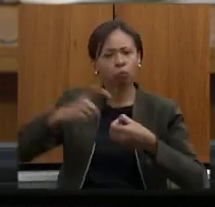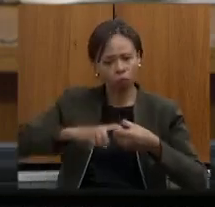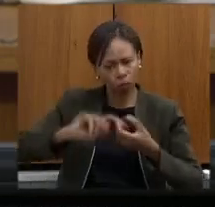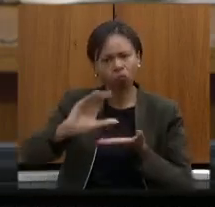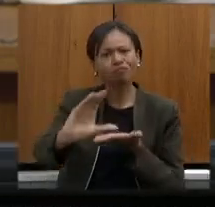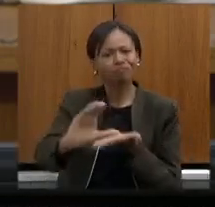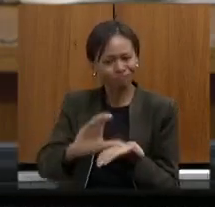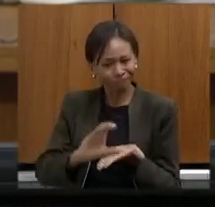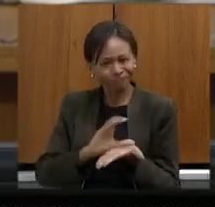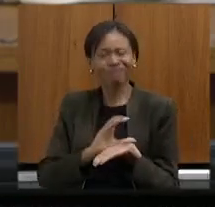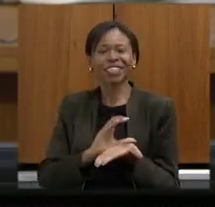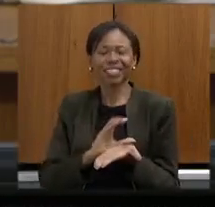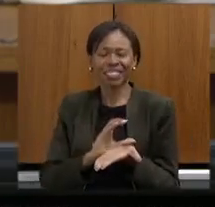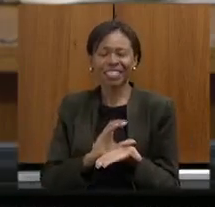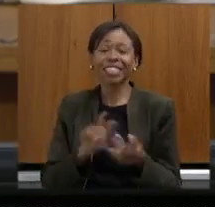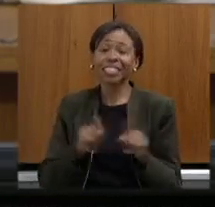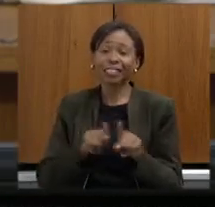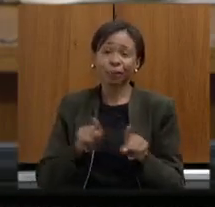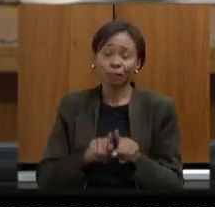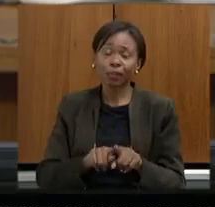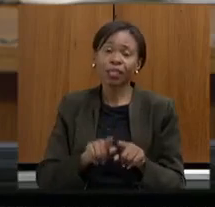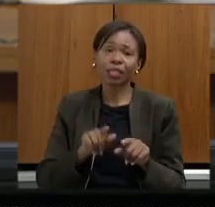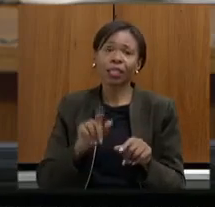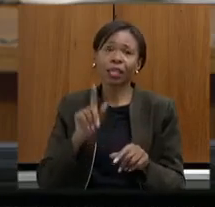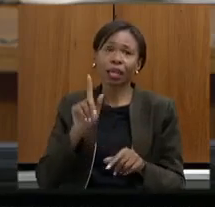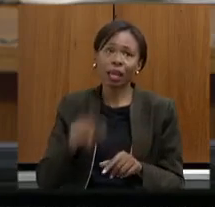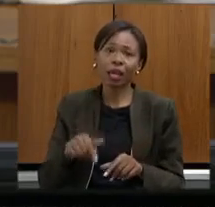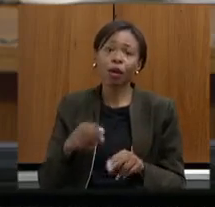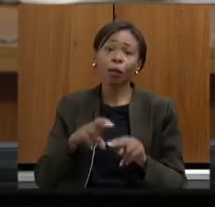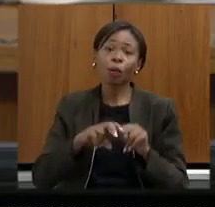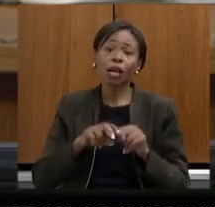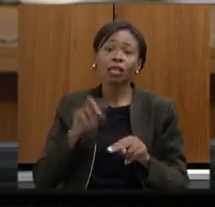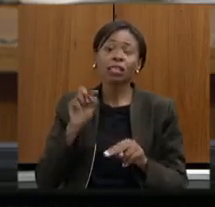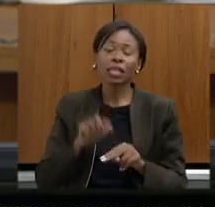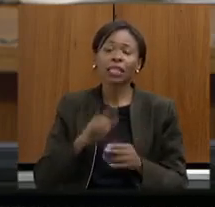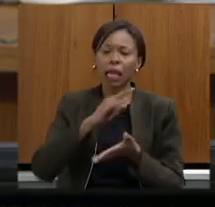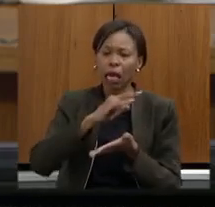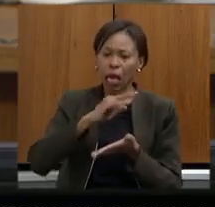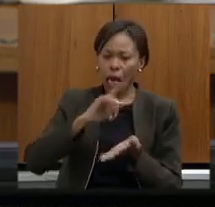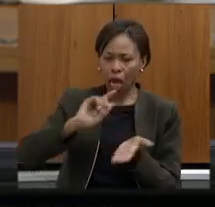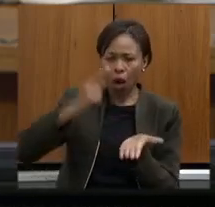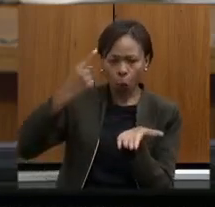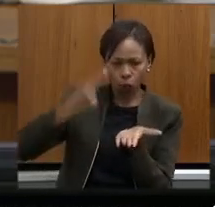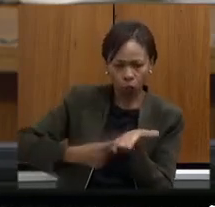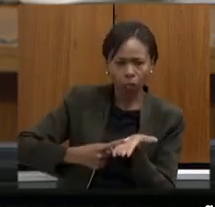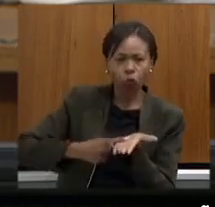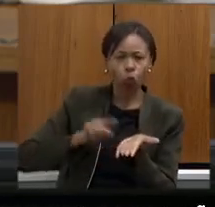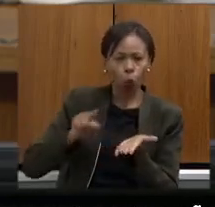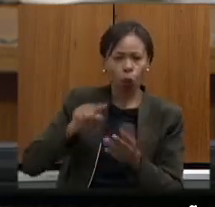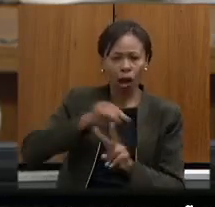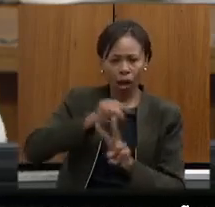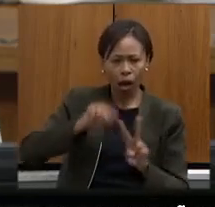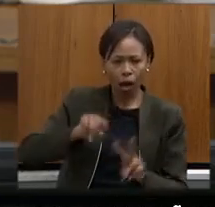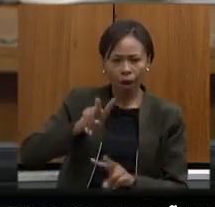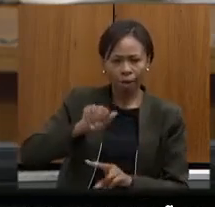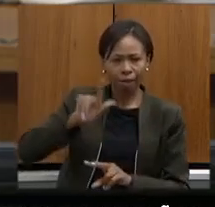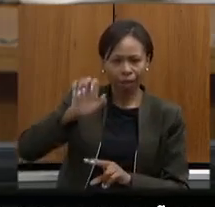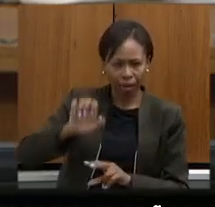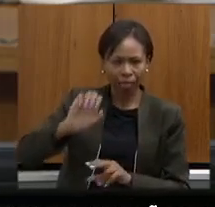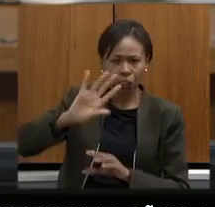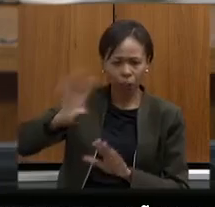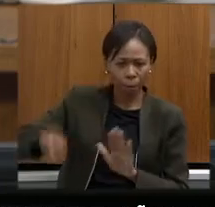em boa medida também é em virtude deste termo de reparação para Vale que permitiu que a gente tenha é uma